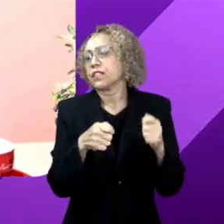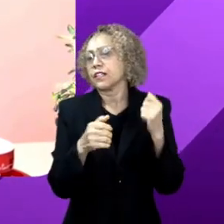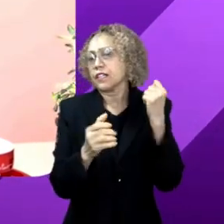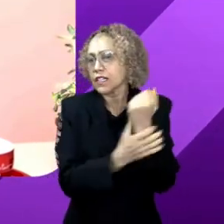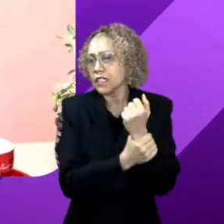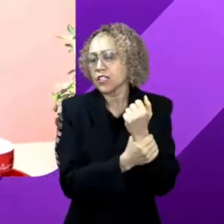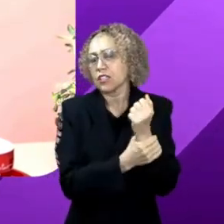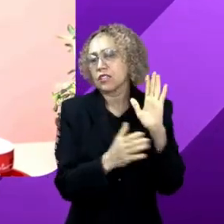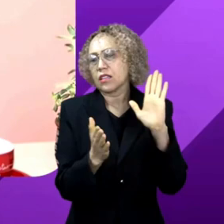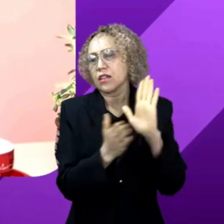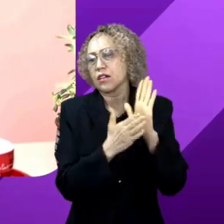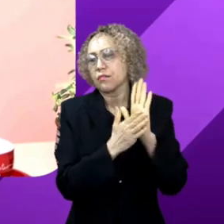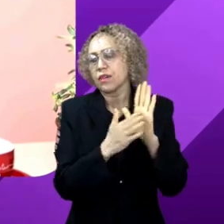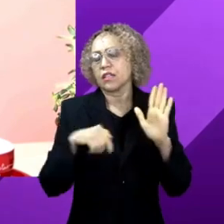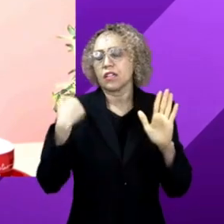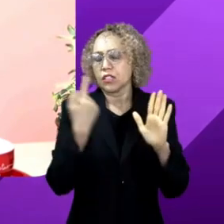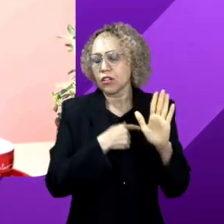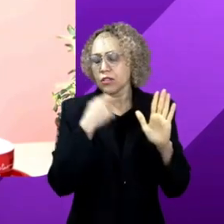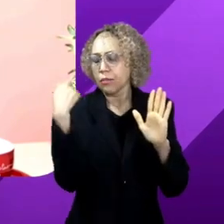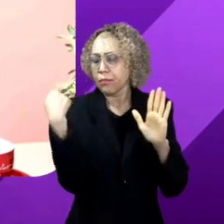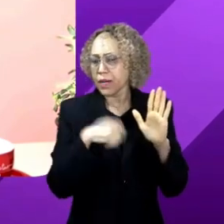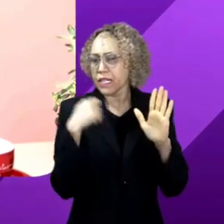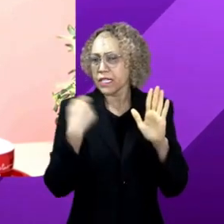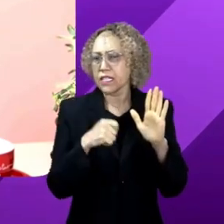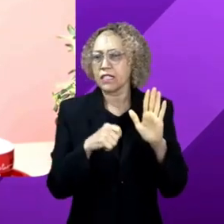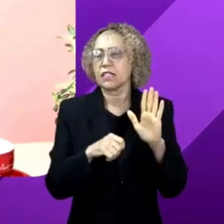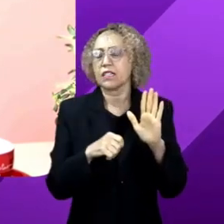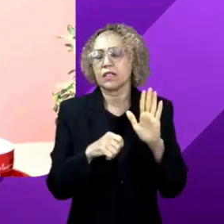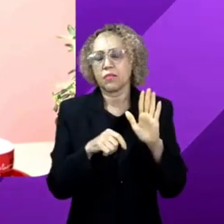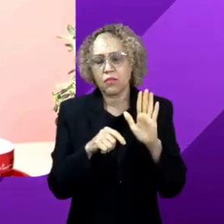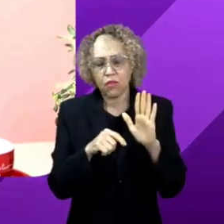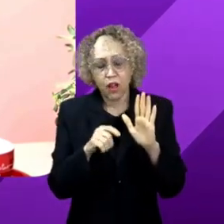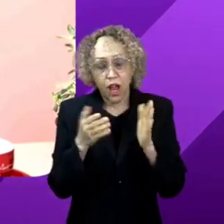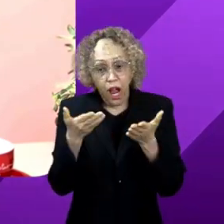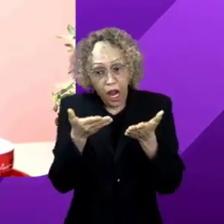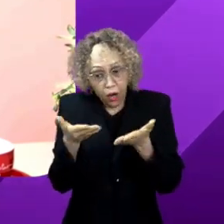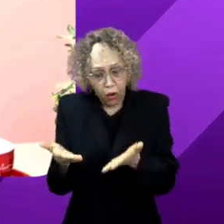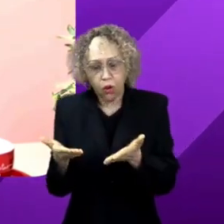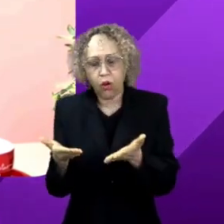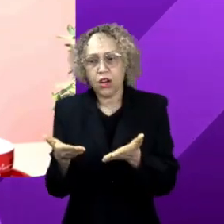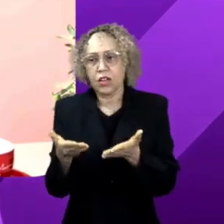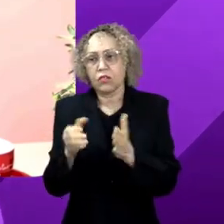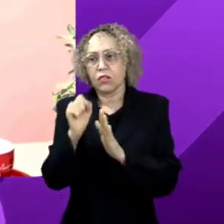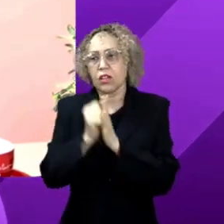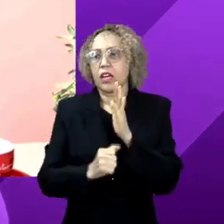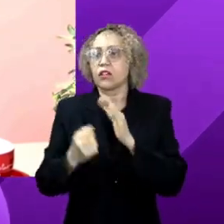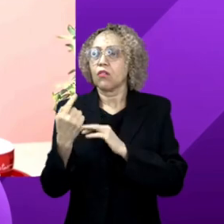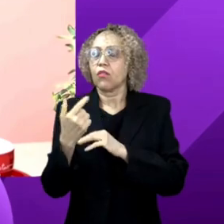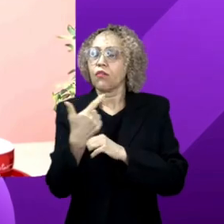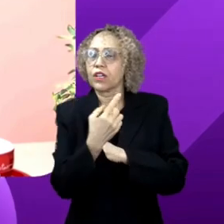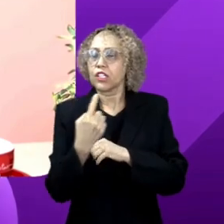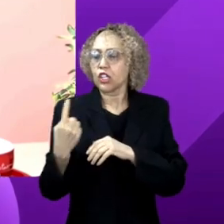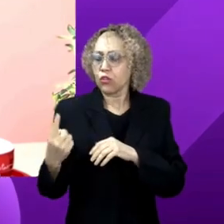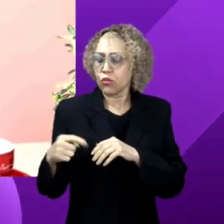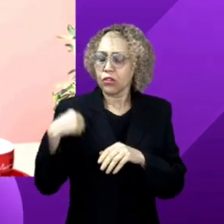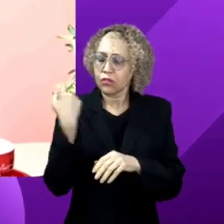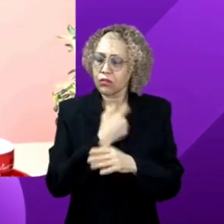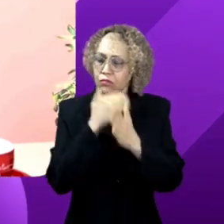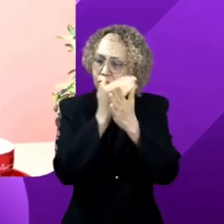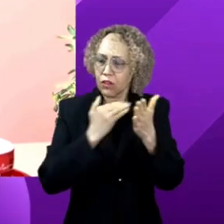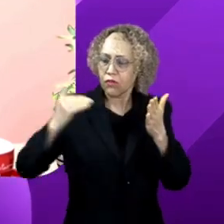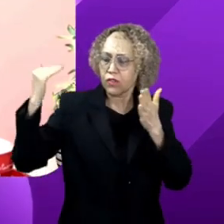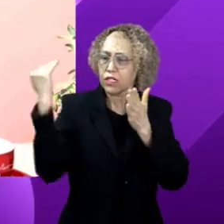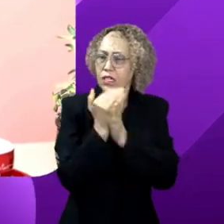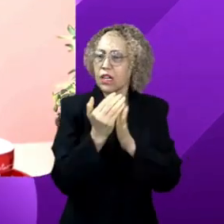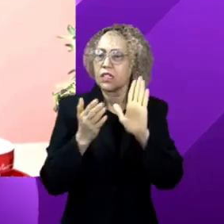nós precisamos levar a cabo agora no século XXI para a gente conseguir avançar na